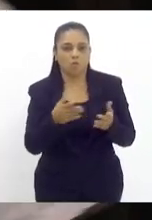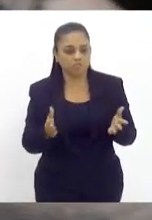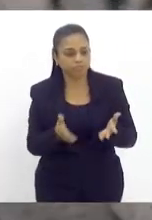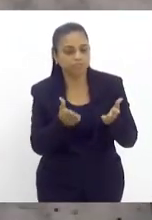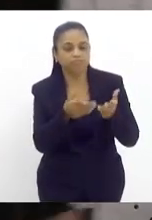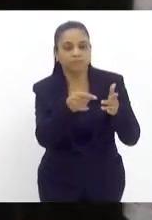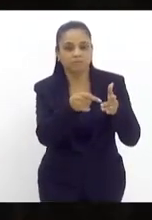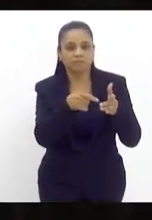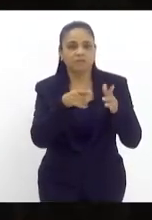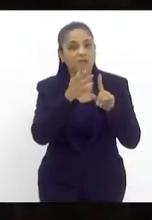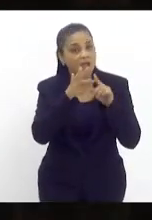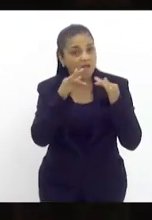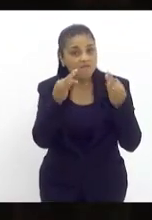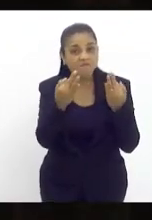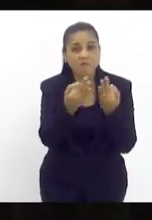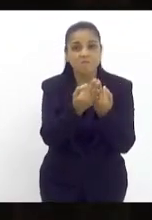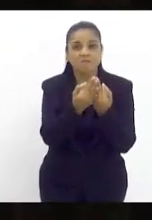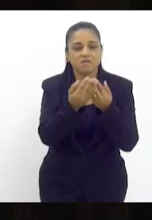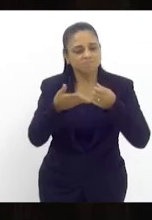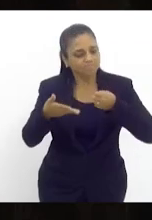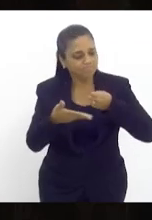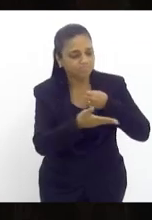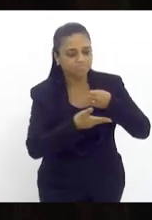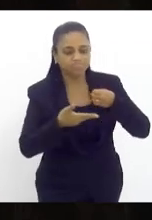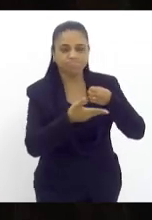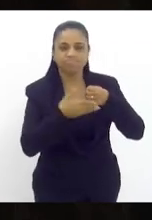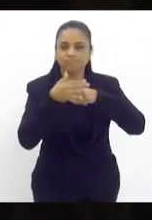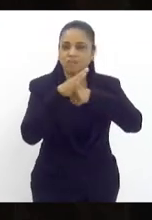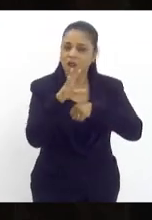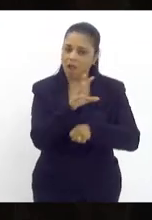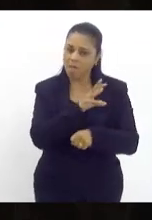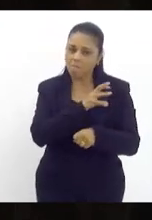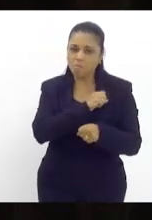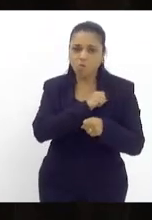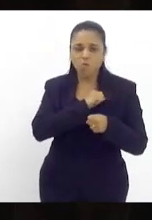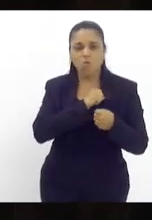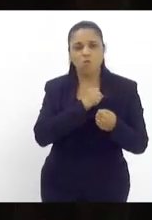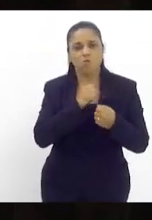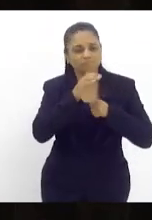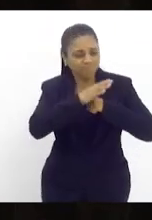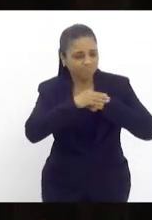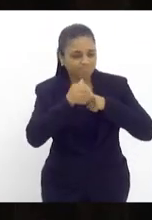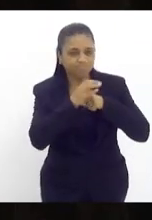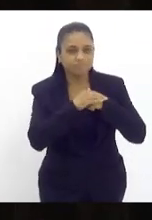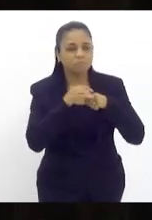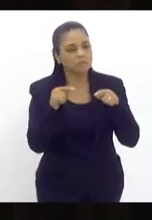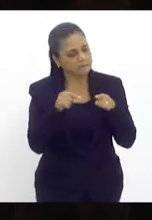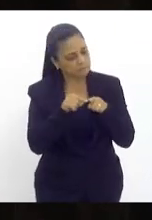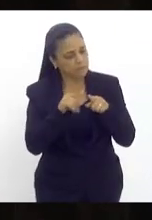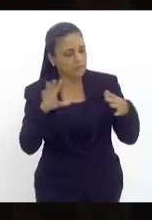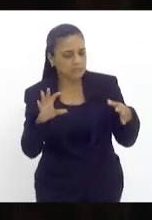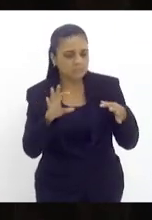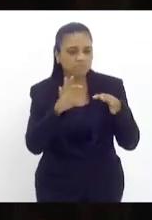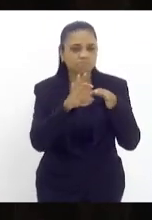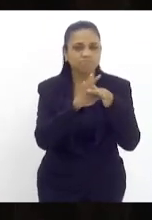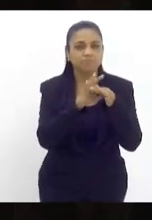ela pode ser um berço de amor, de generosidade, ela pode também criar esse laço. Na educação da virtude, é a educação